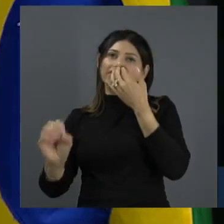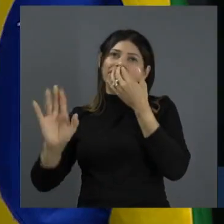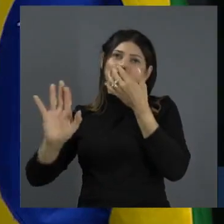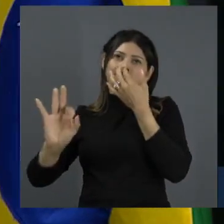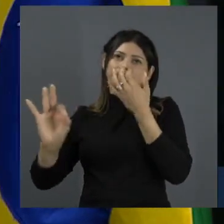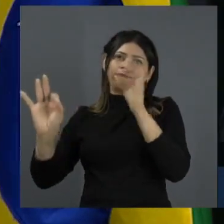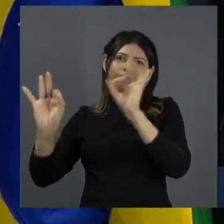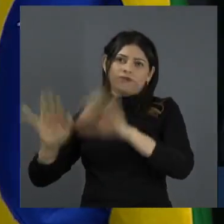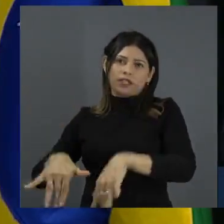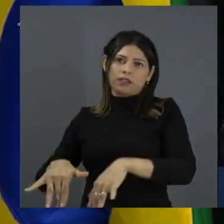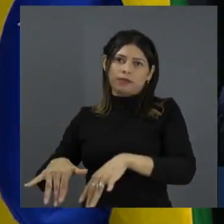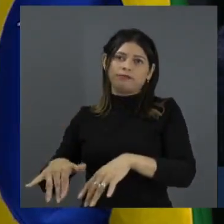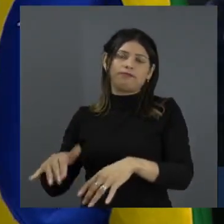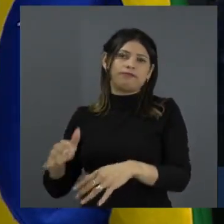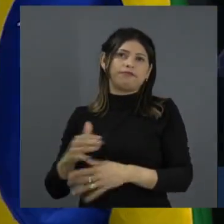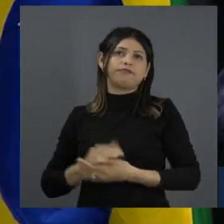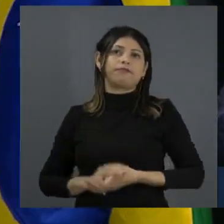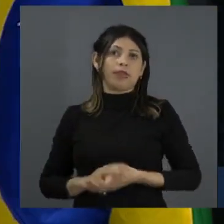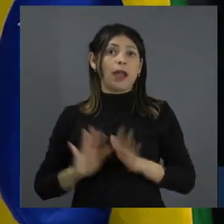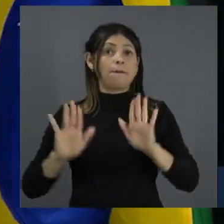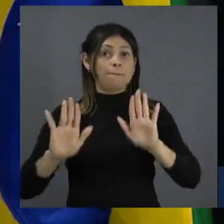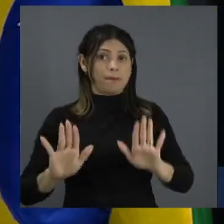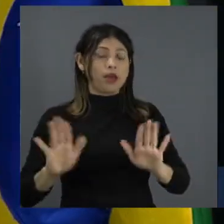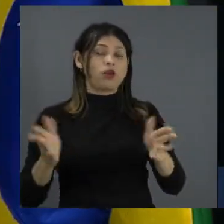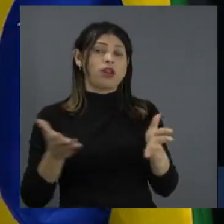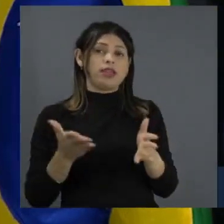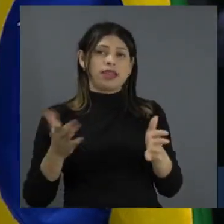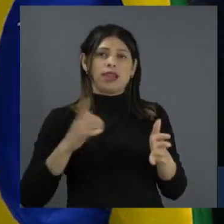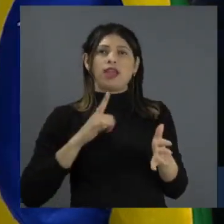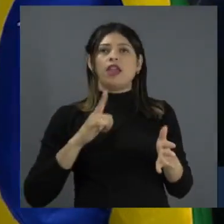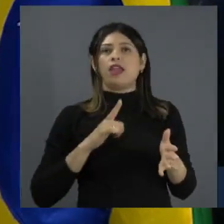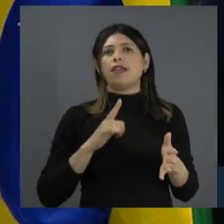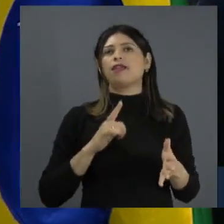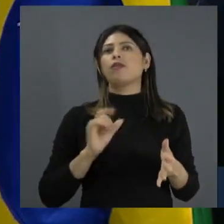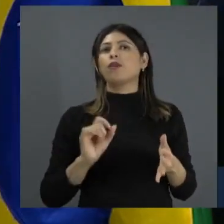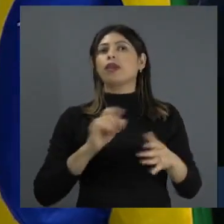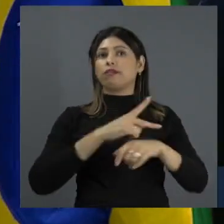lobby poderosíssimo aí, inclusive internacional, para